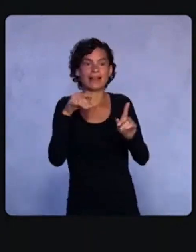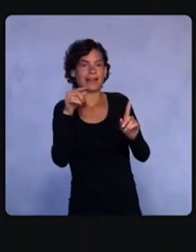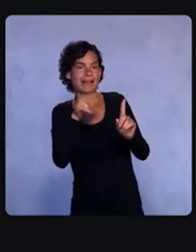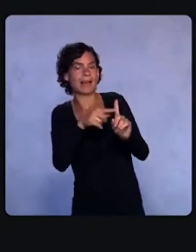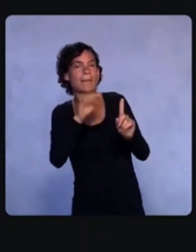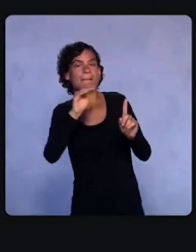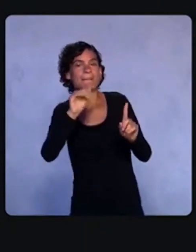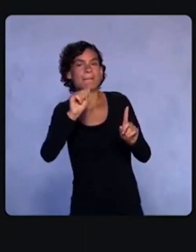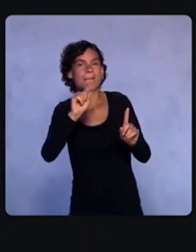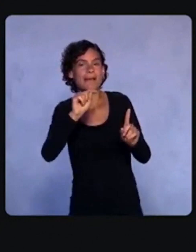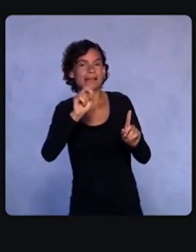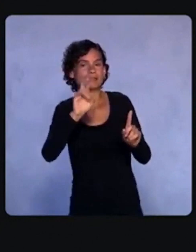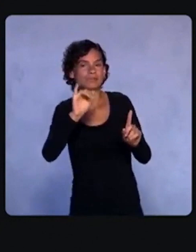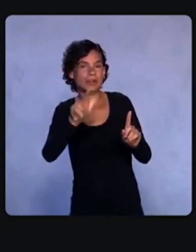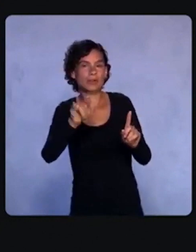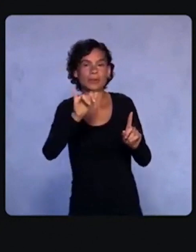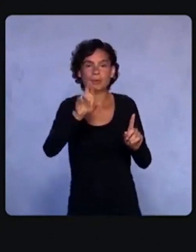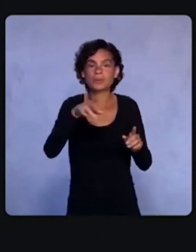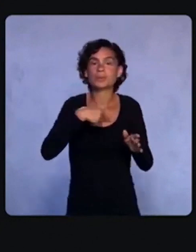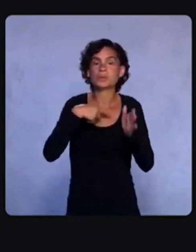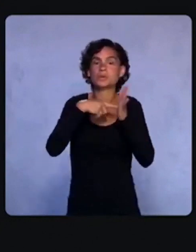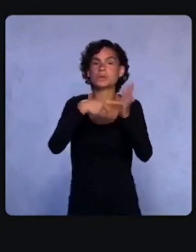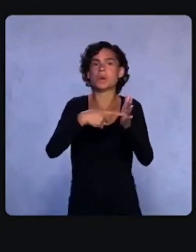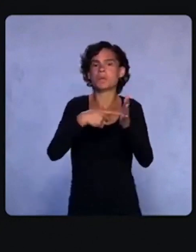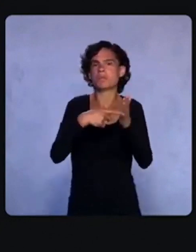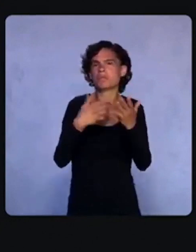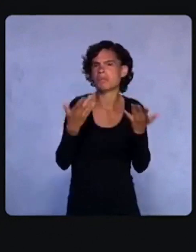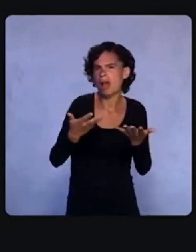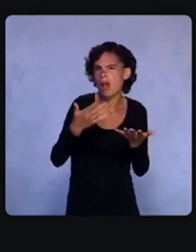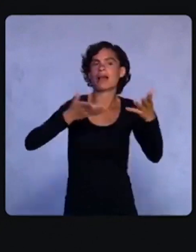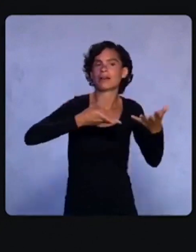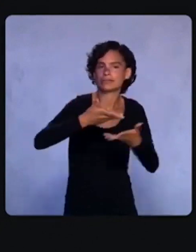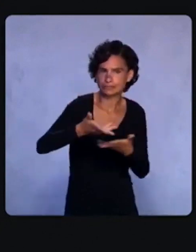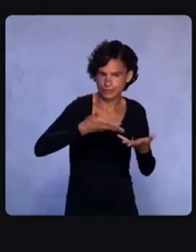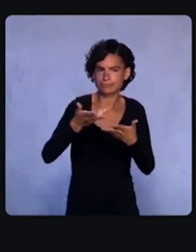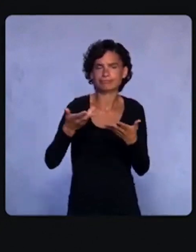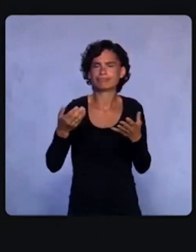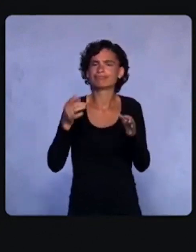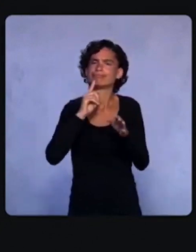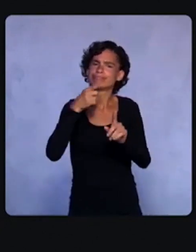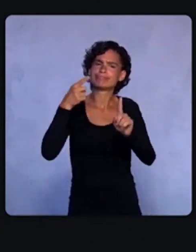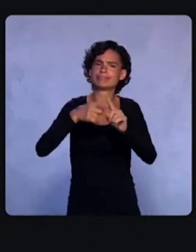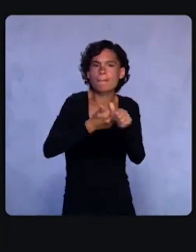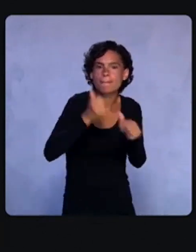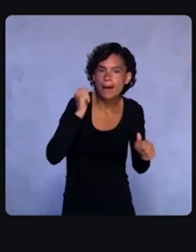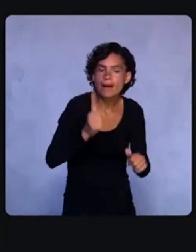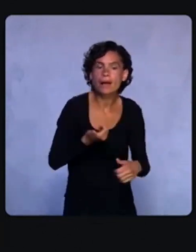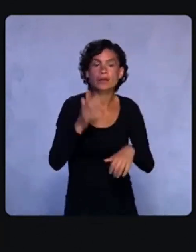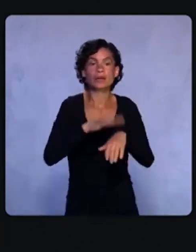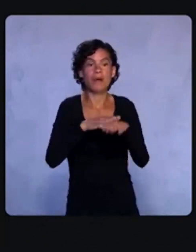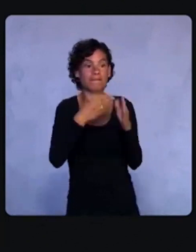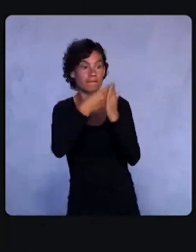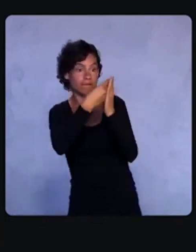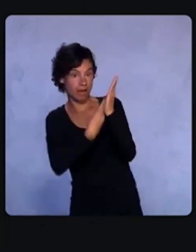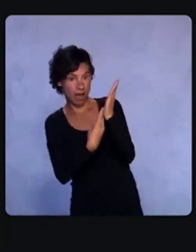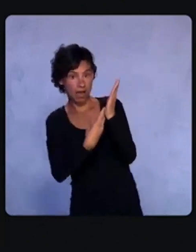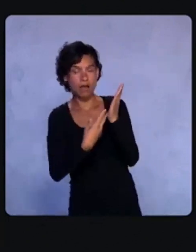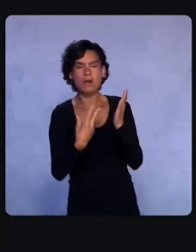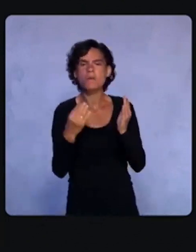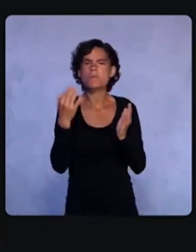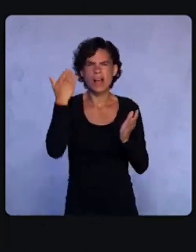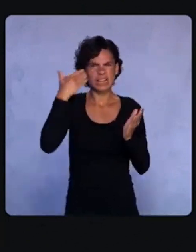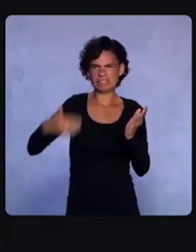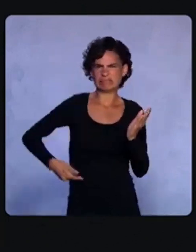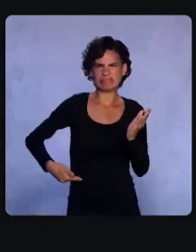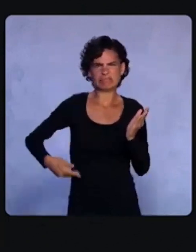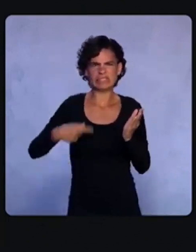12, com mudanças de interface e novidades na privacidade. Assim como no iOS, o Android 12 vai